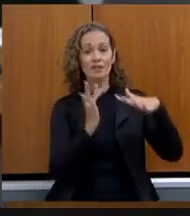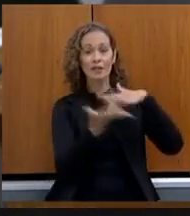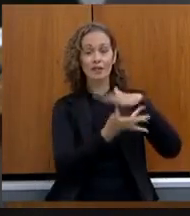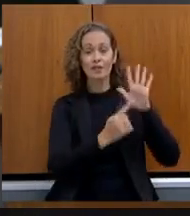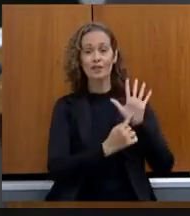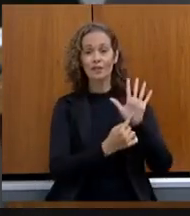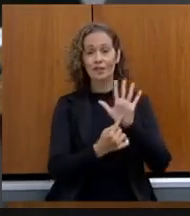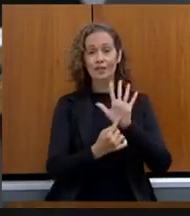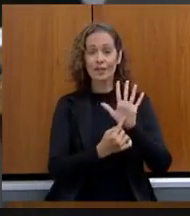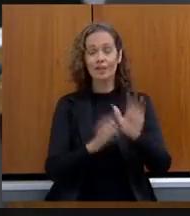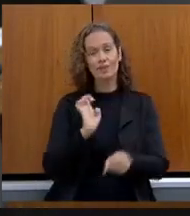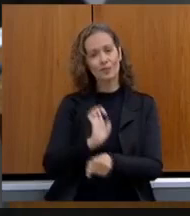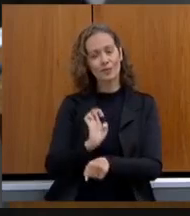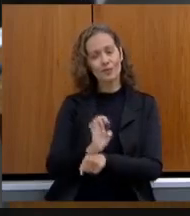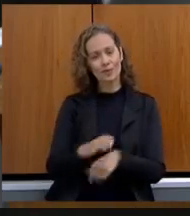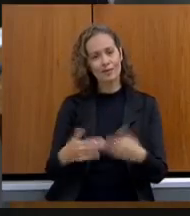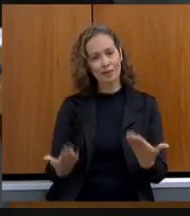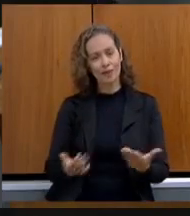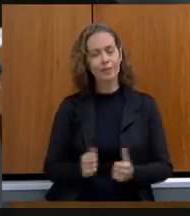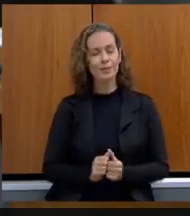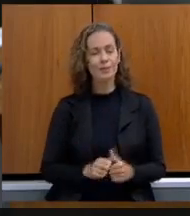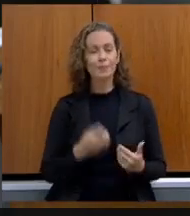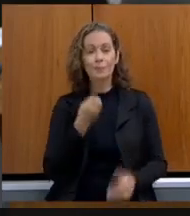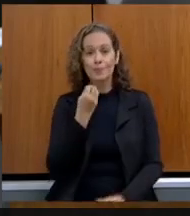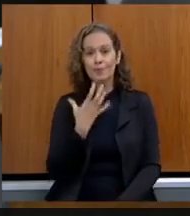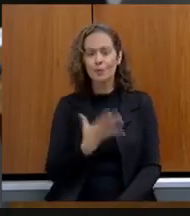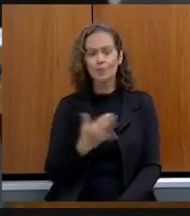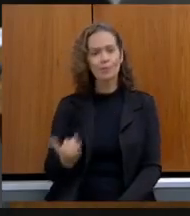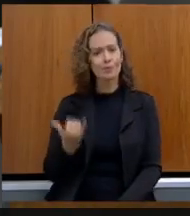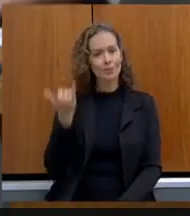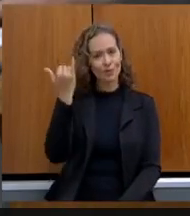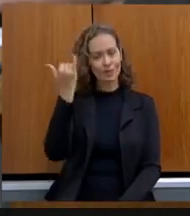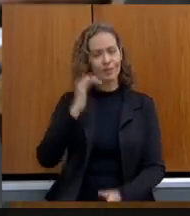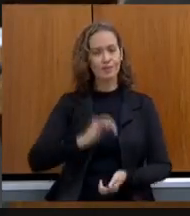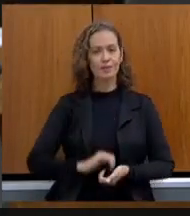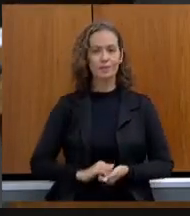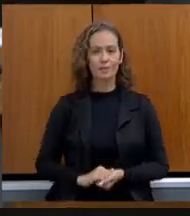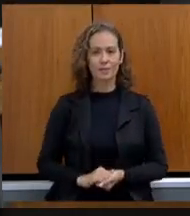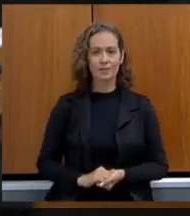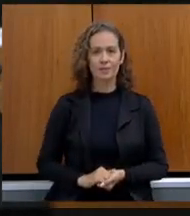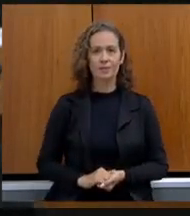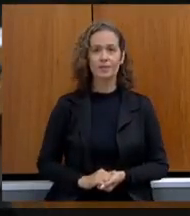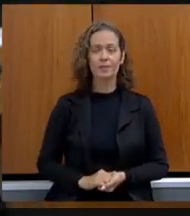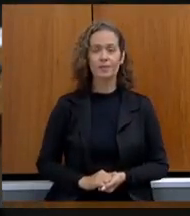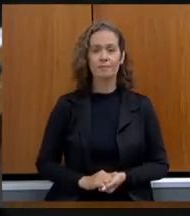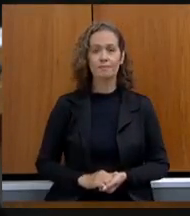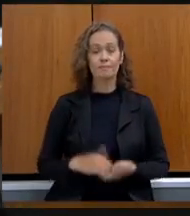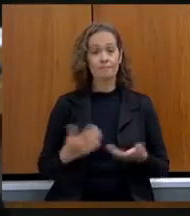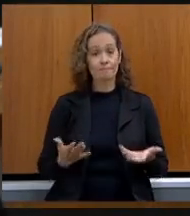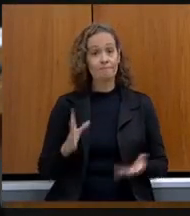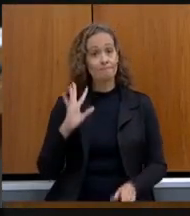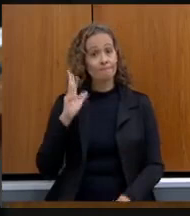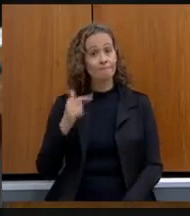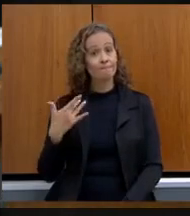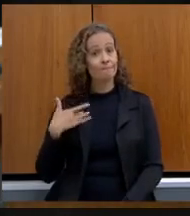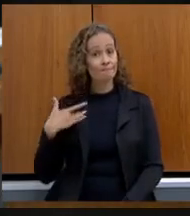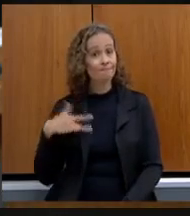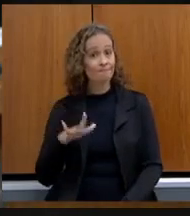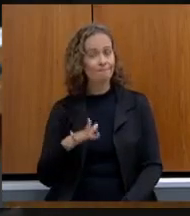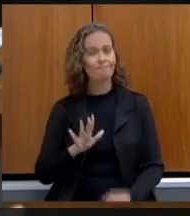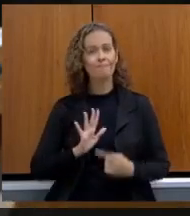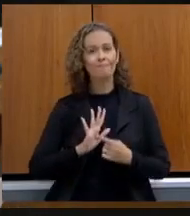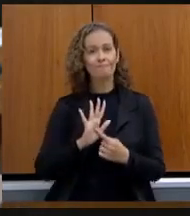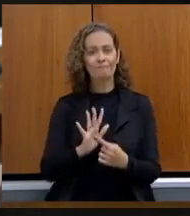sociais do Estado né tá sendo está sendo muito importante e eu acho que vale a pena né fazer uma